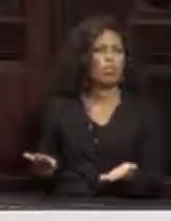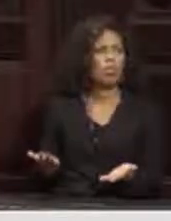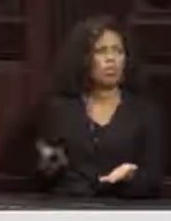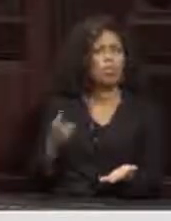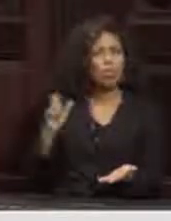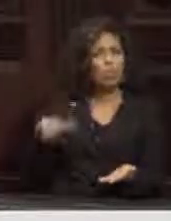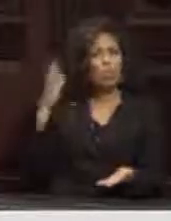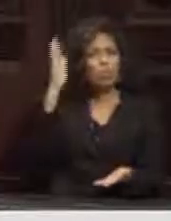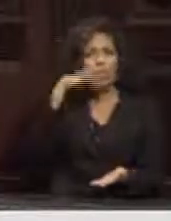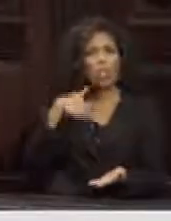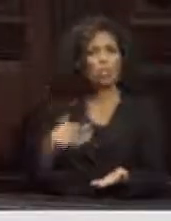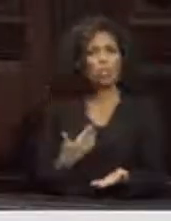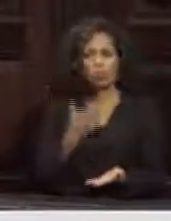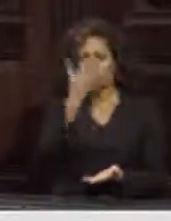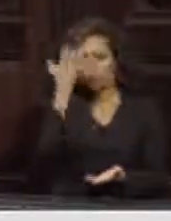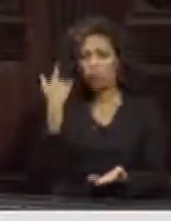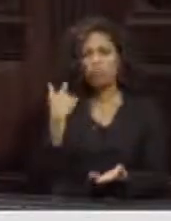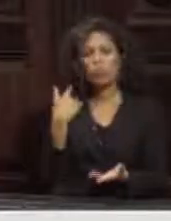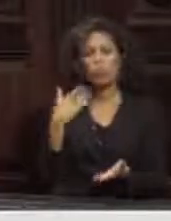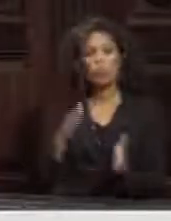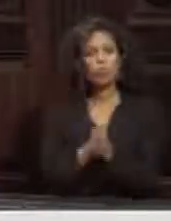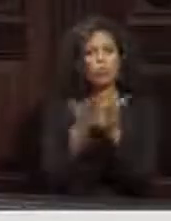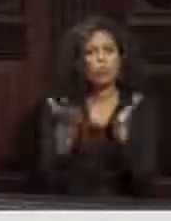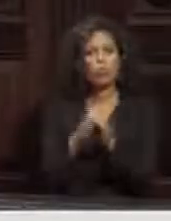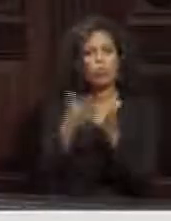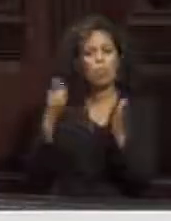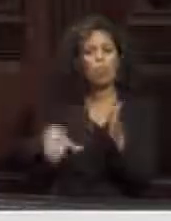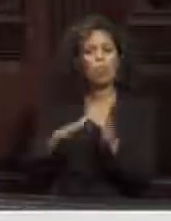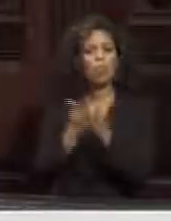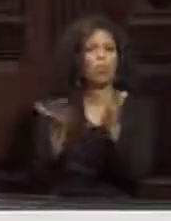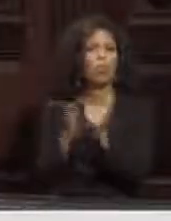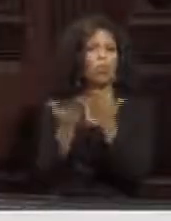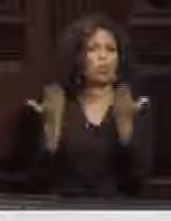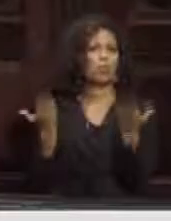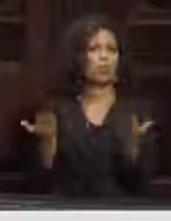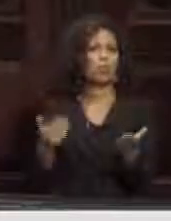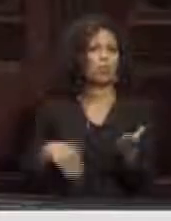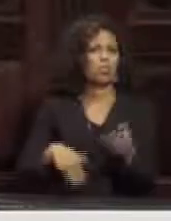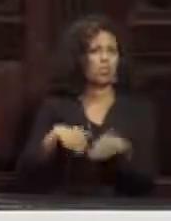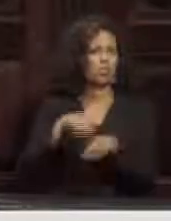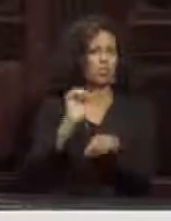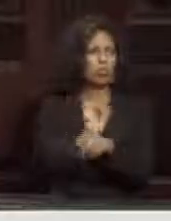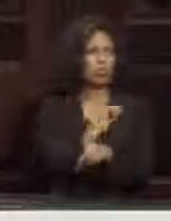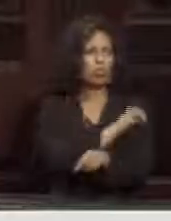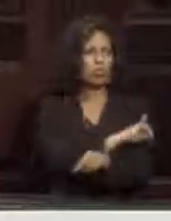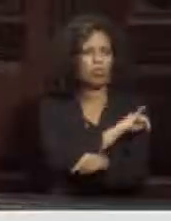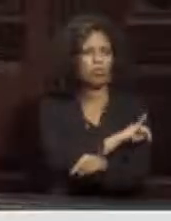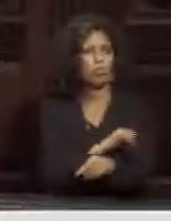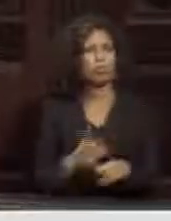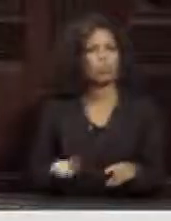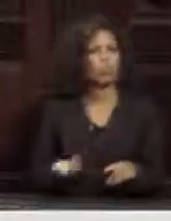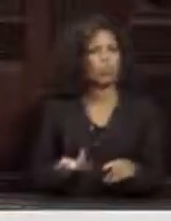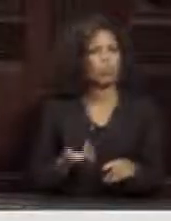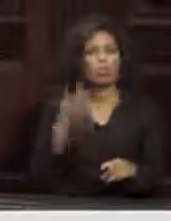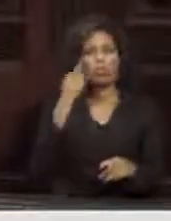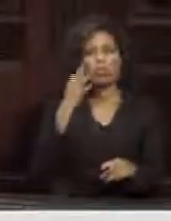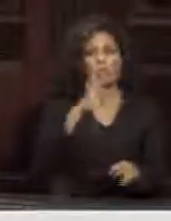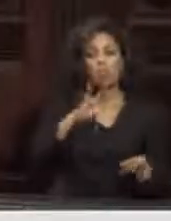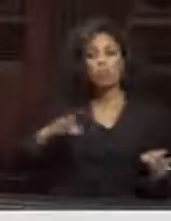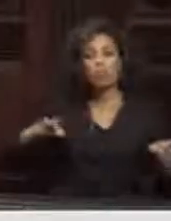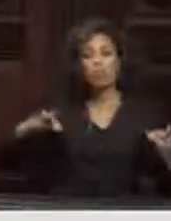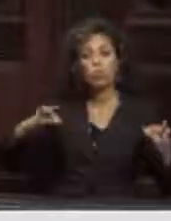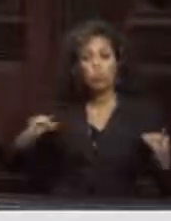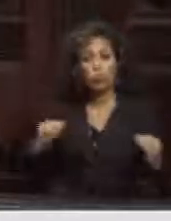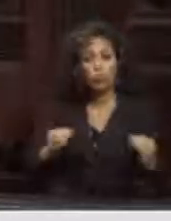os segmentos mais pobres do Estado do Rio de Janeiro. Então, nessa questão aqui está em jogo um conjunto de outras